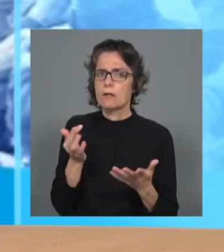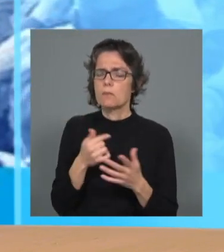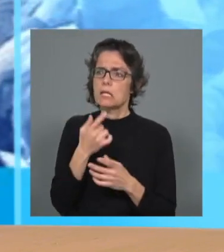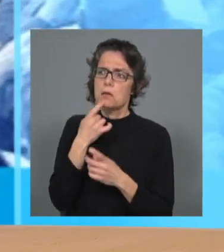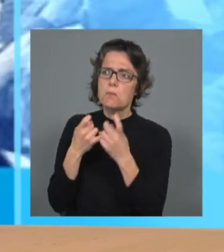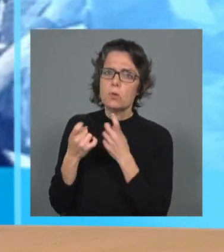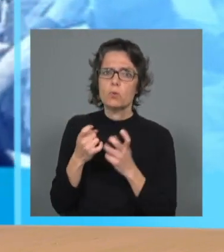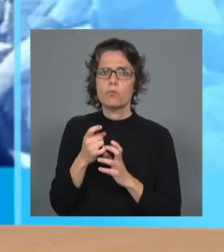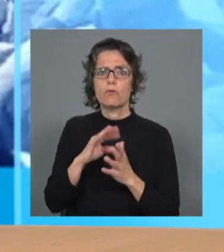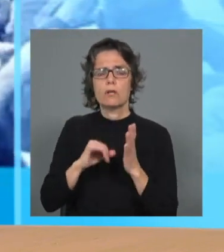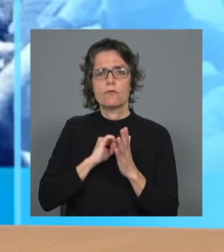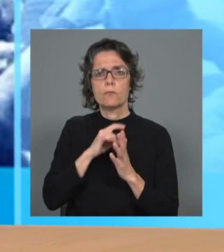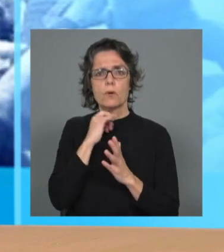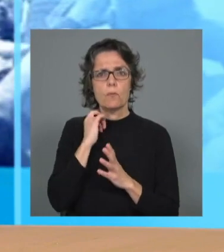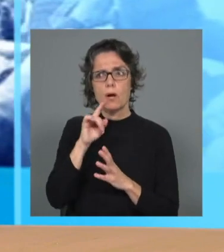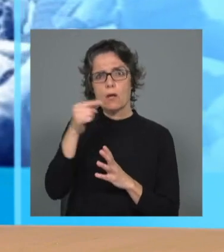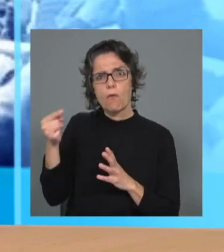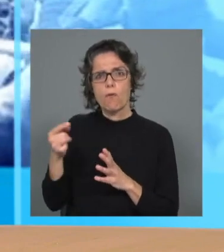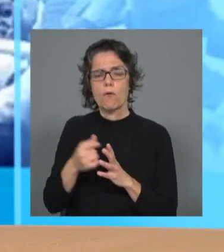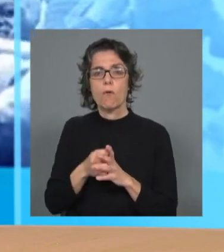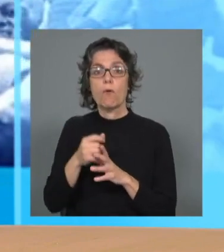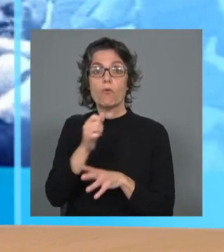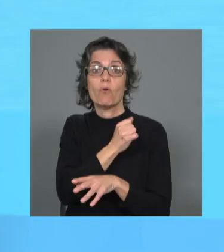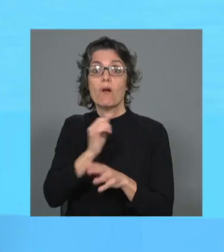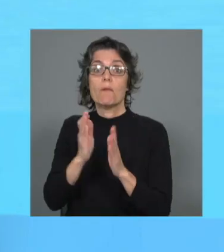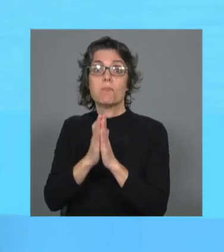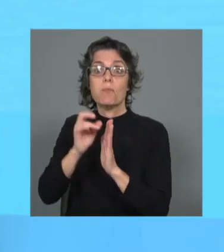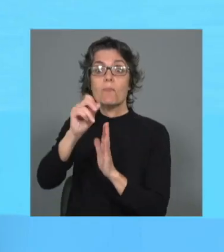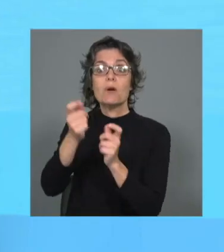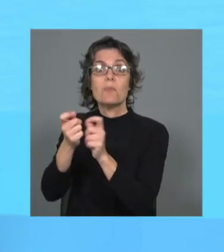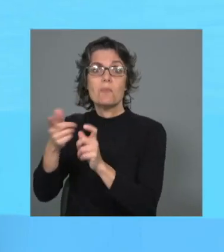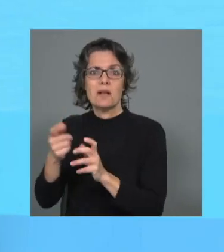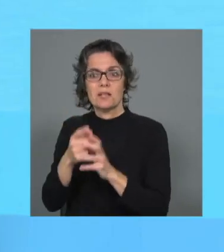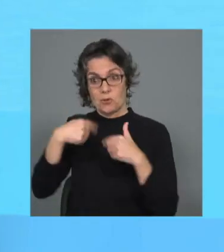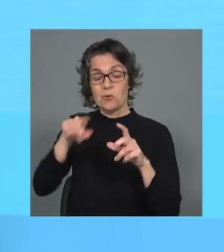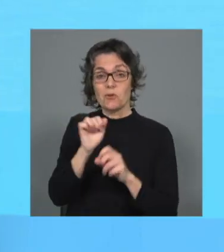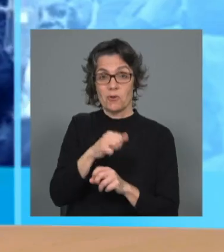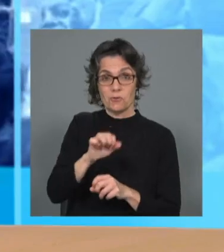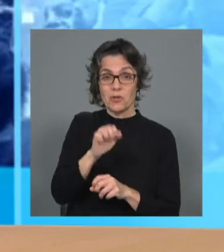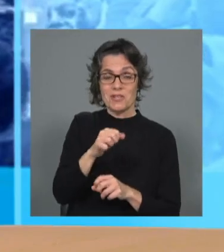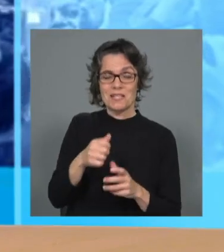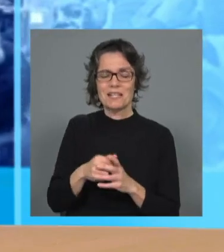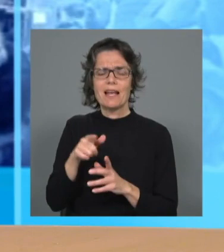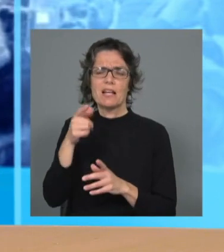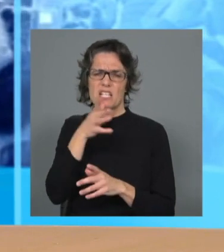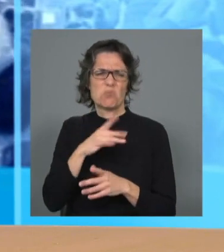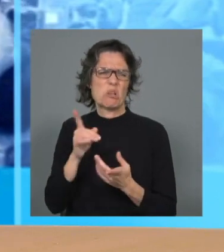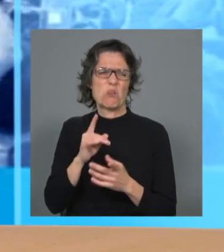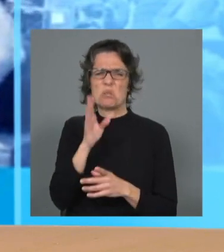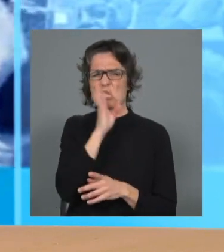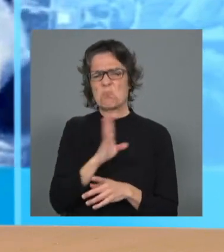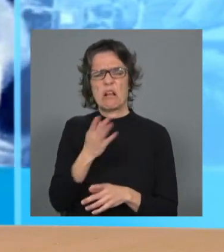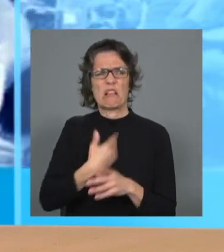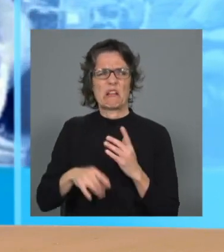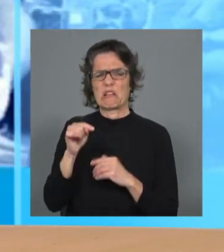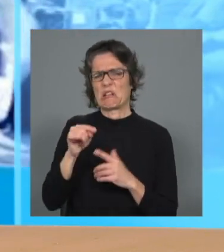a vários sacerdotes. Ali de paróquias próximas. Exatamente. Nas reuniões que temos, e eles diziam, não, estas tradições aqui no